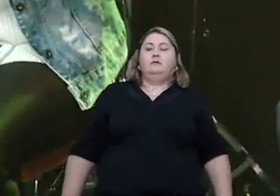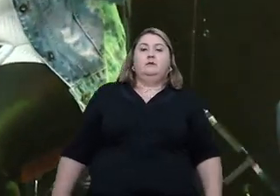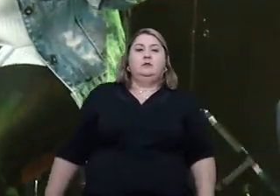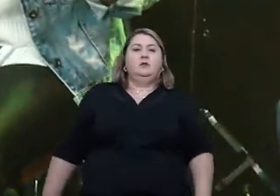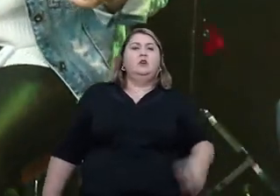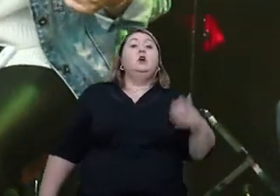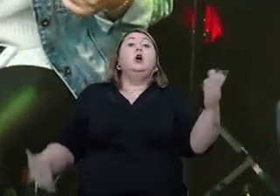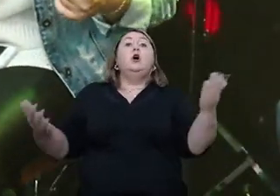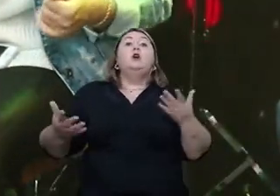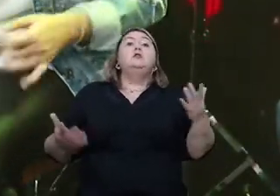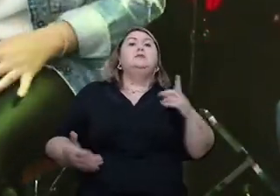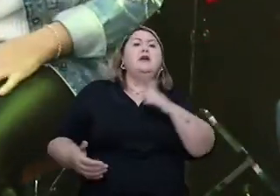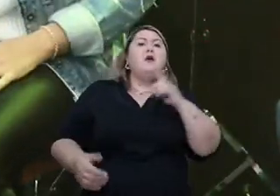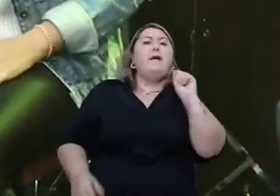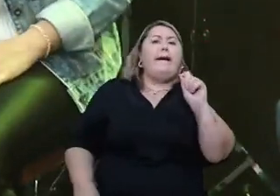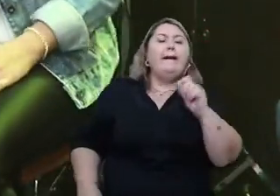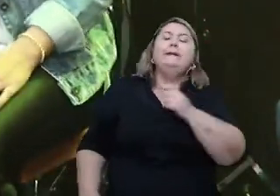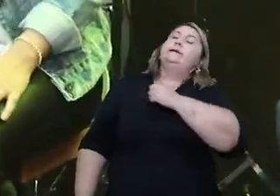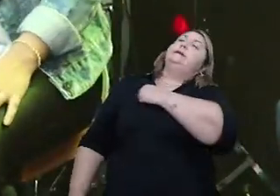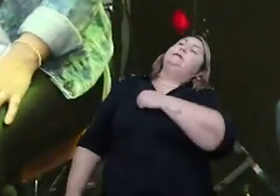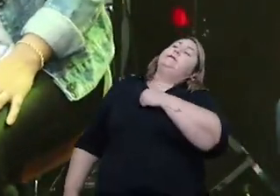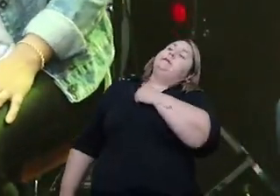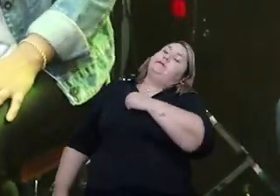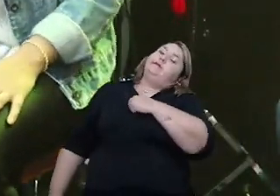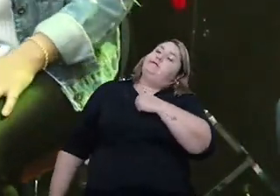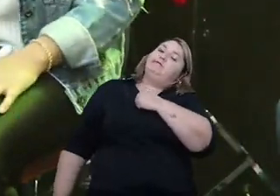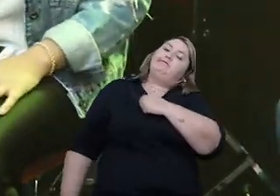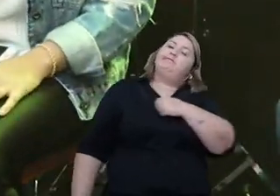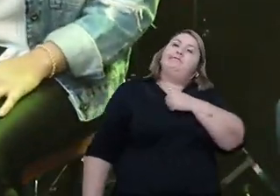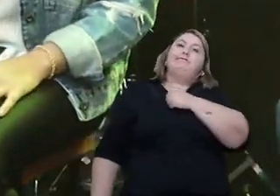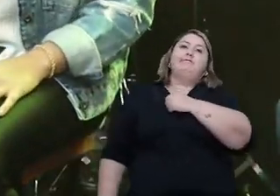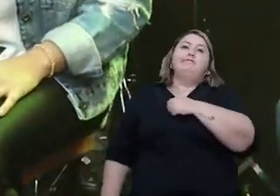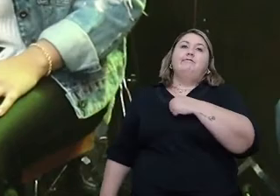O que temos pra hoje é saudade.